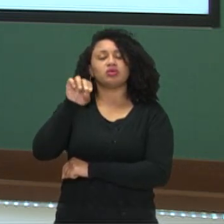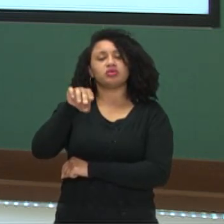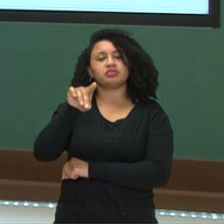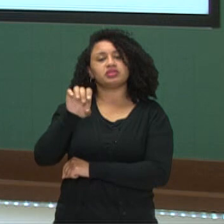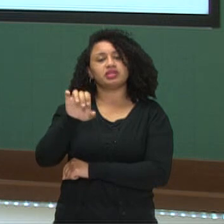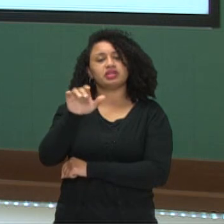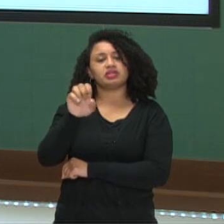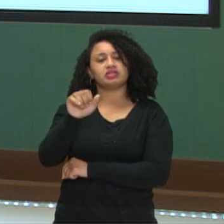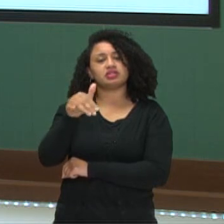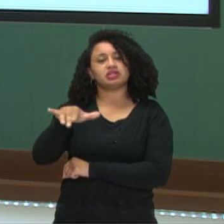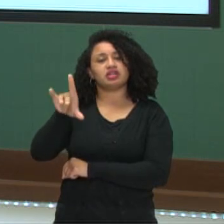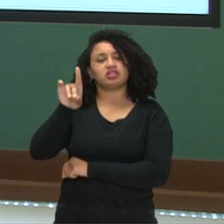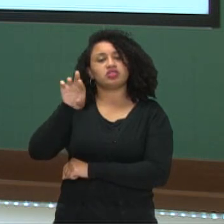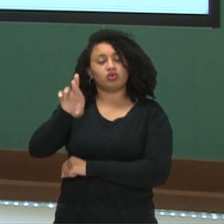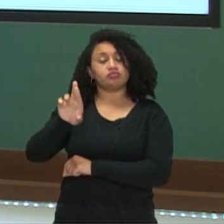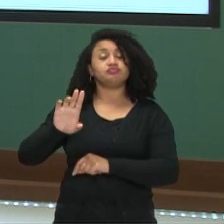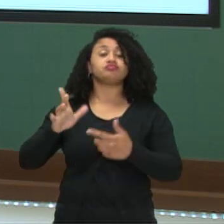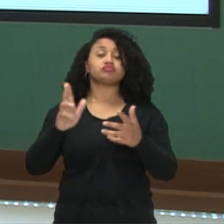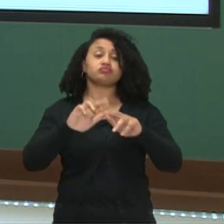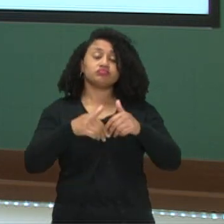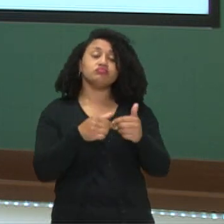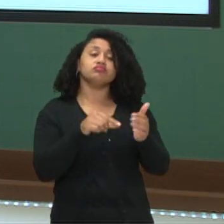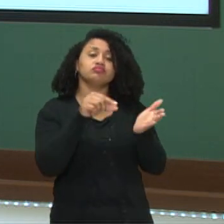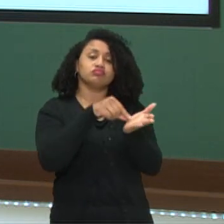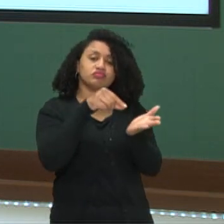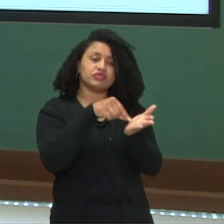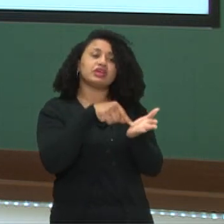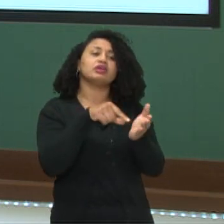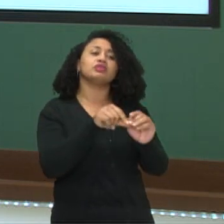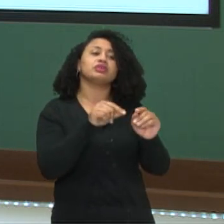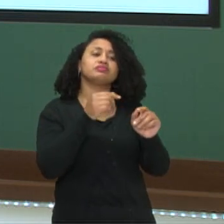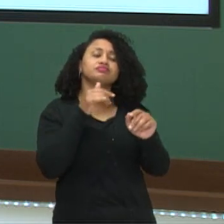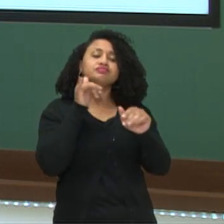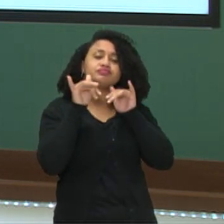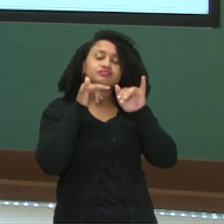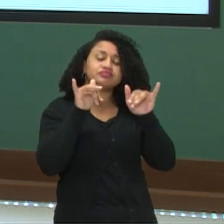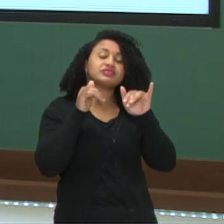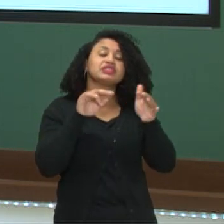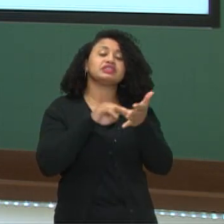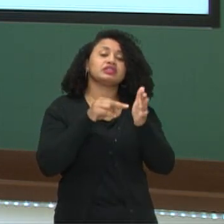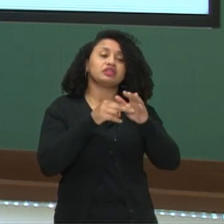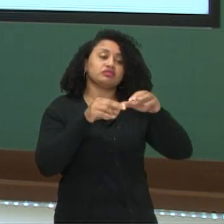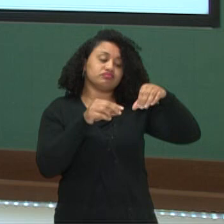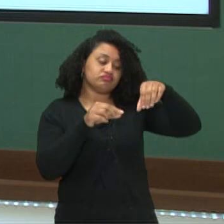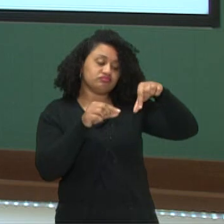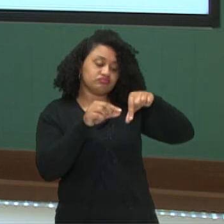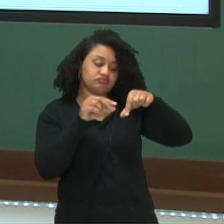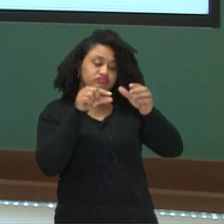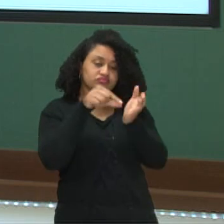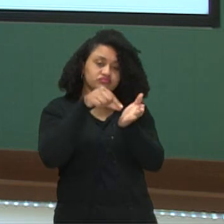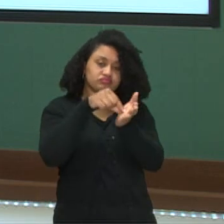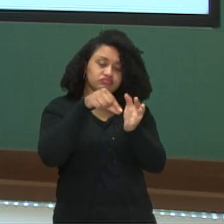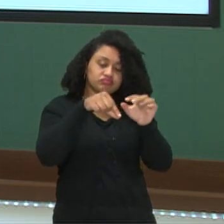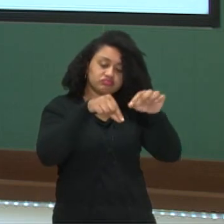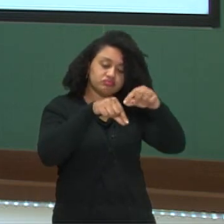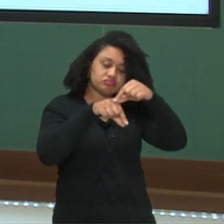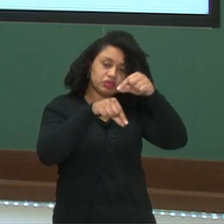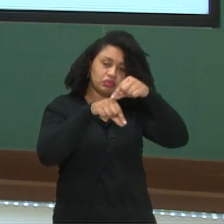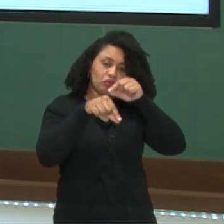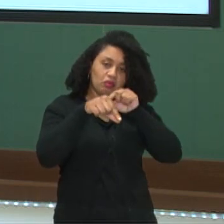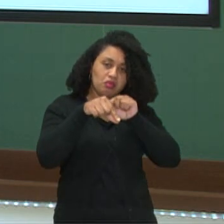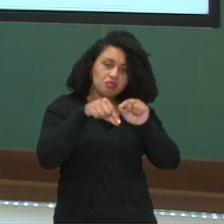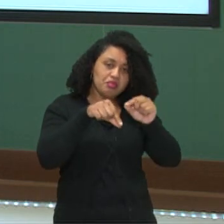isso o capacitor é um condensador de cargas, quer dizer que as placas do capacitor se carregam com um monte de